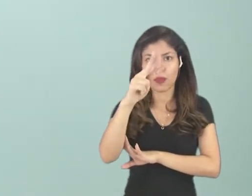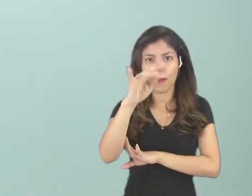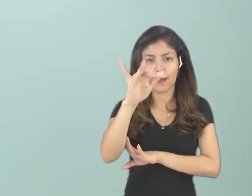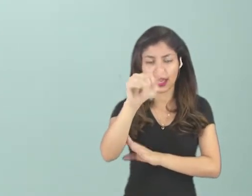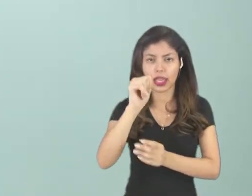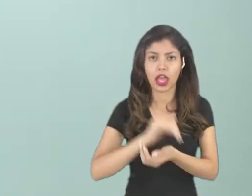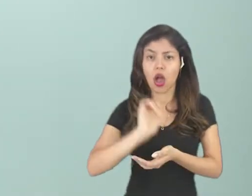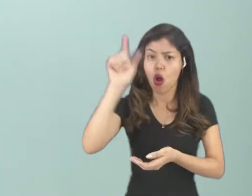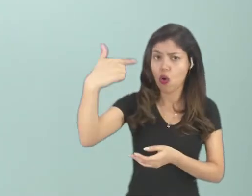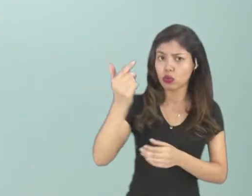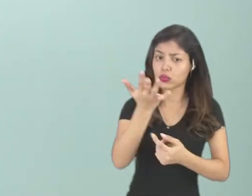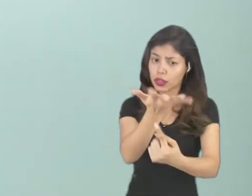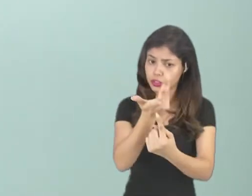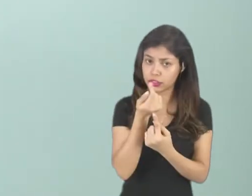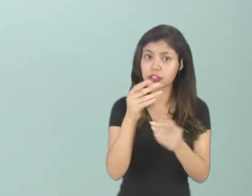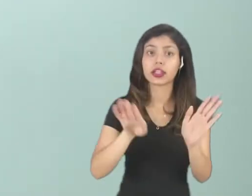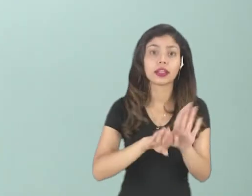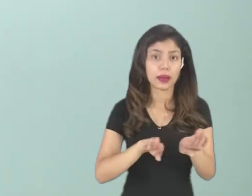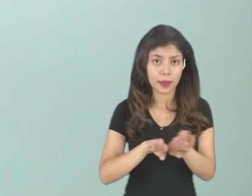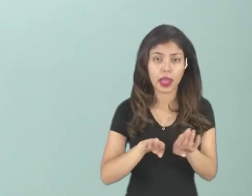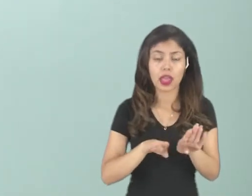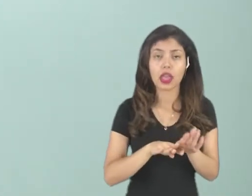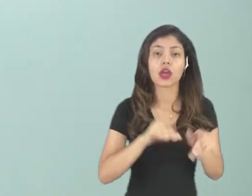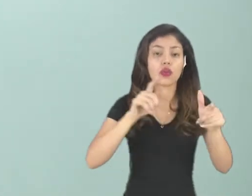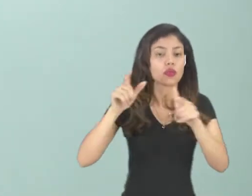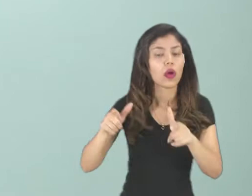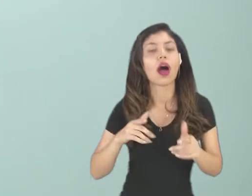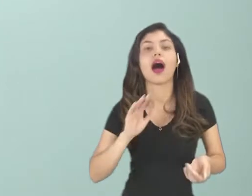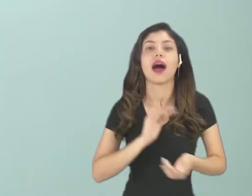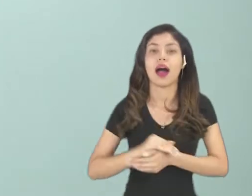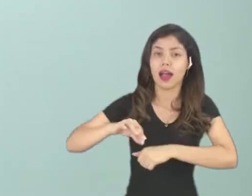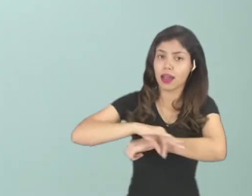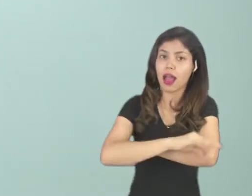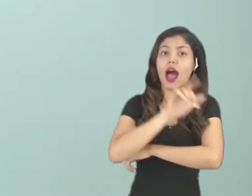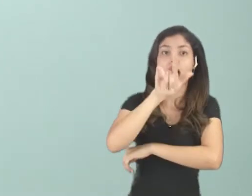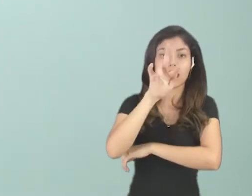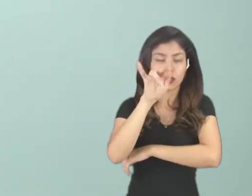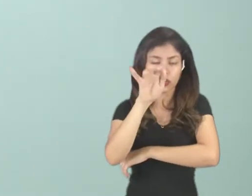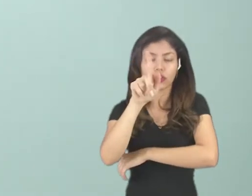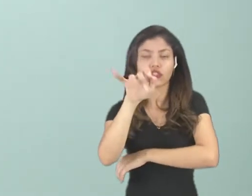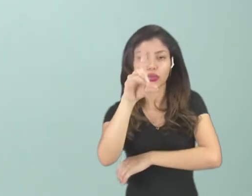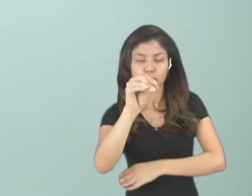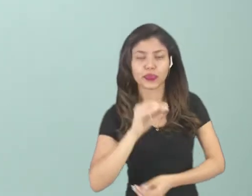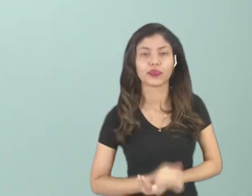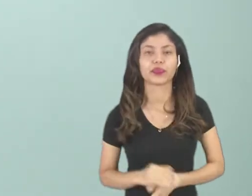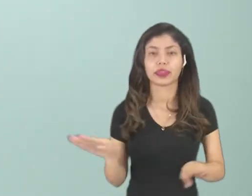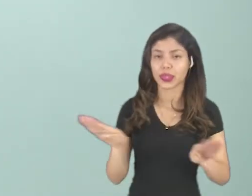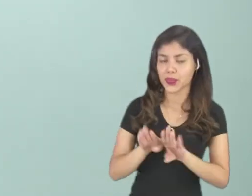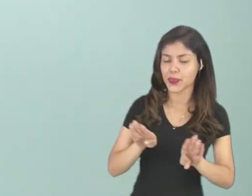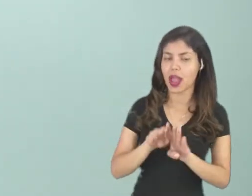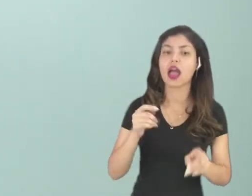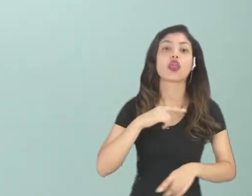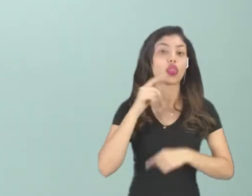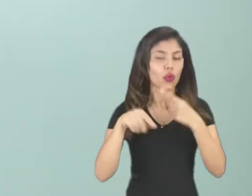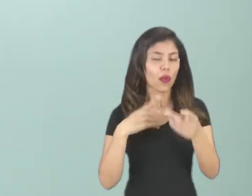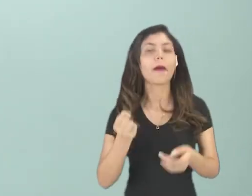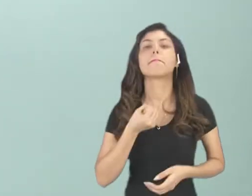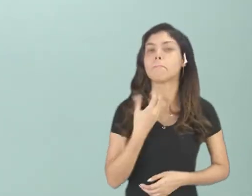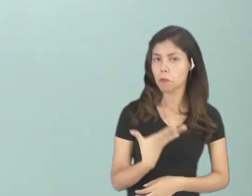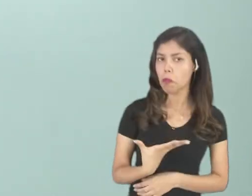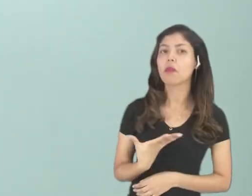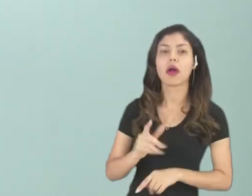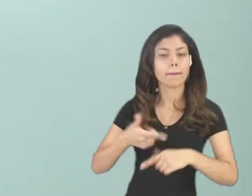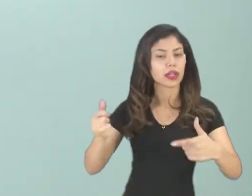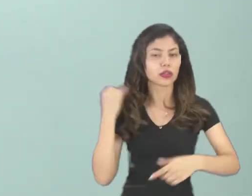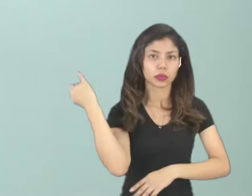dentro do campo arquitetônico, o Aleijadinho, tá? E ele foi, sem dúvida, ele é um dos